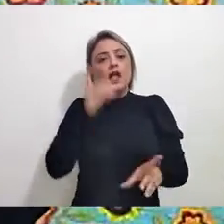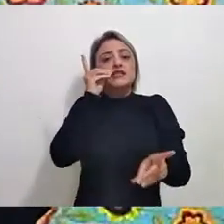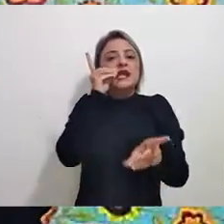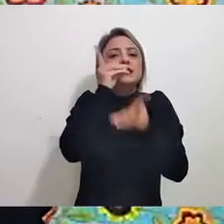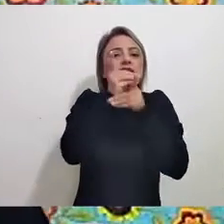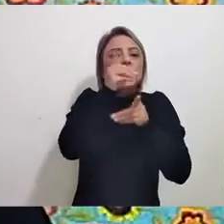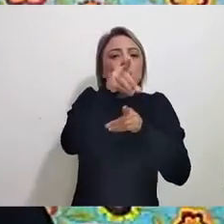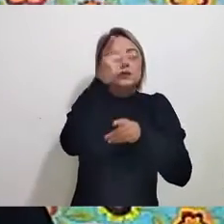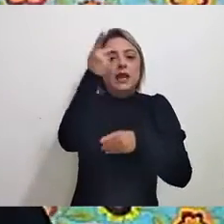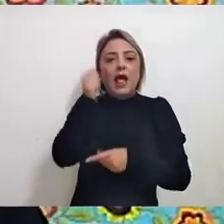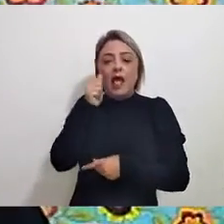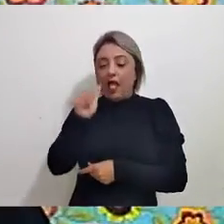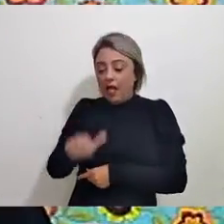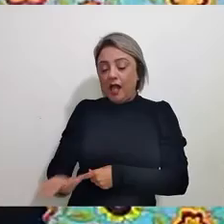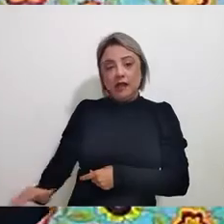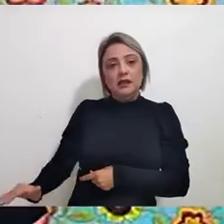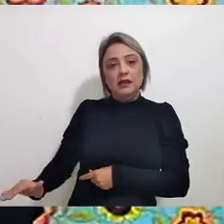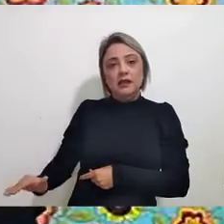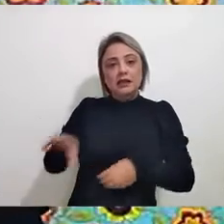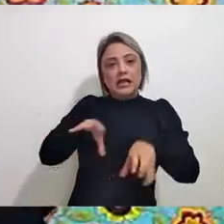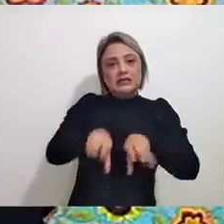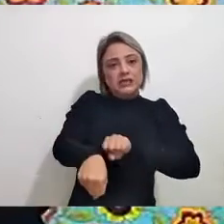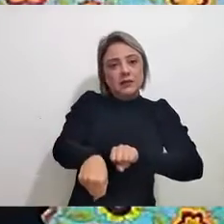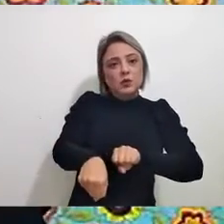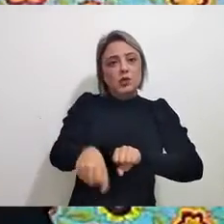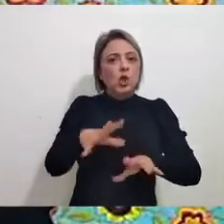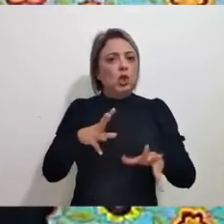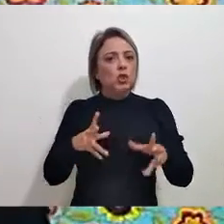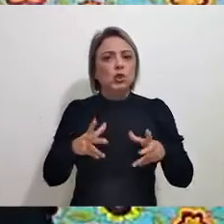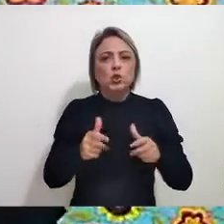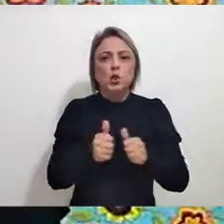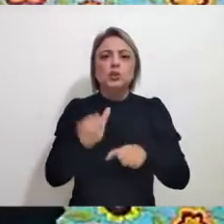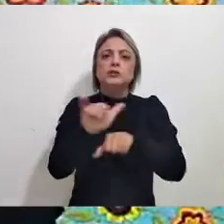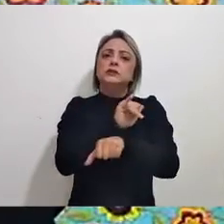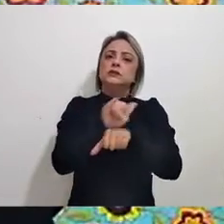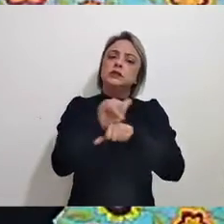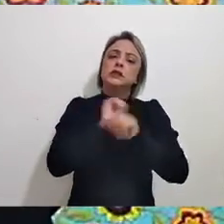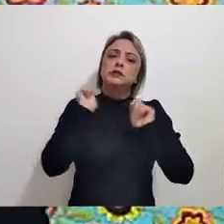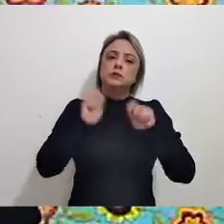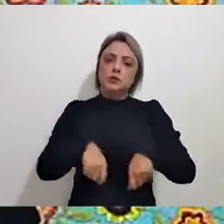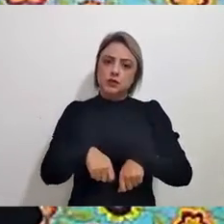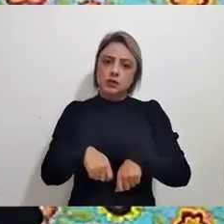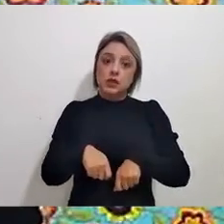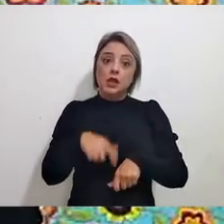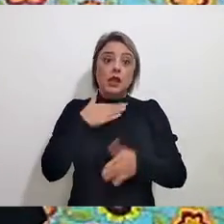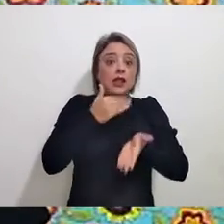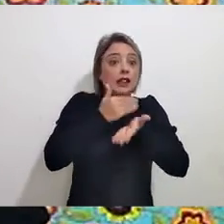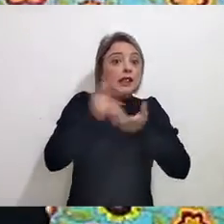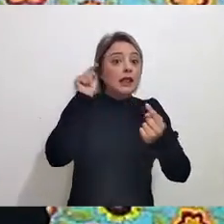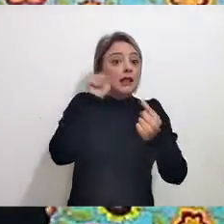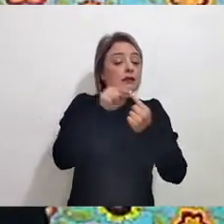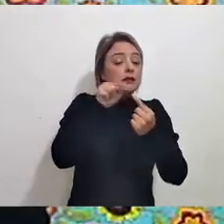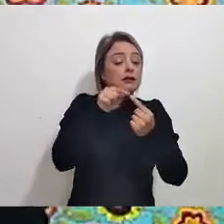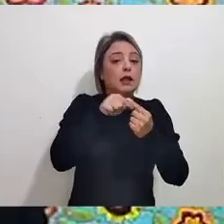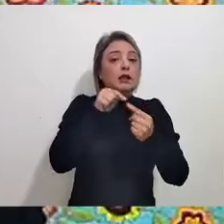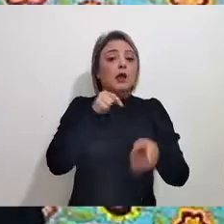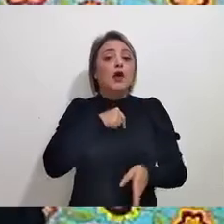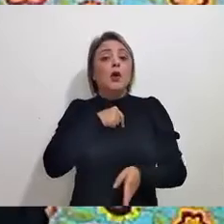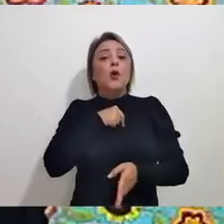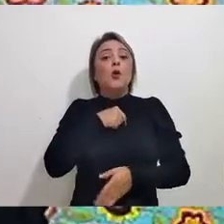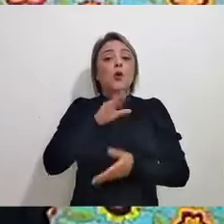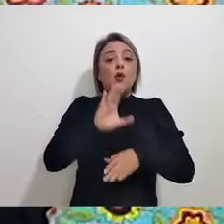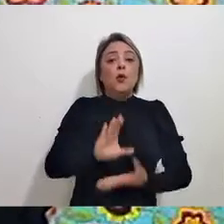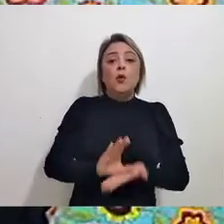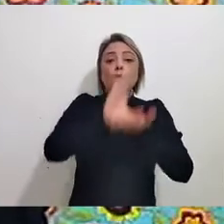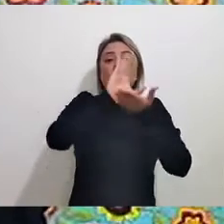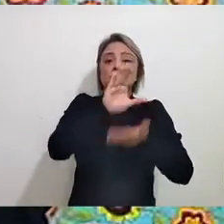fazer todas as estratégias possíveis. E nesse sentido, o Conselho Tutelar deve, tem